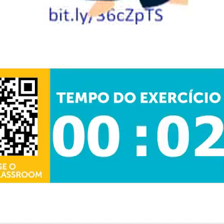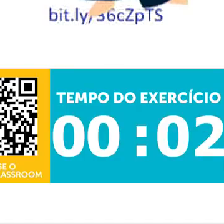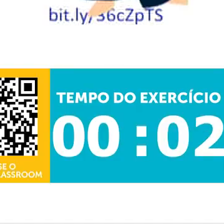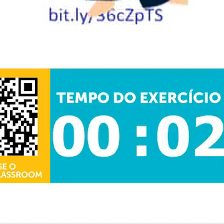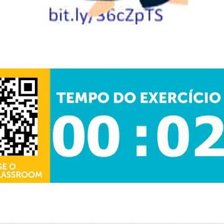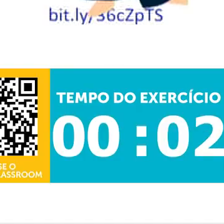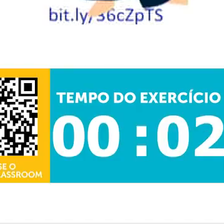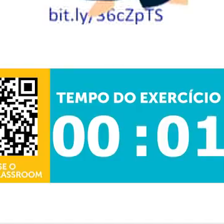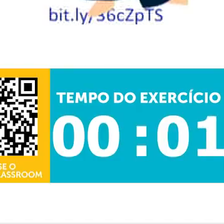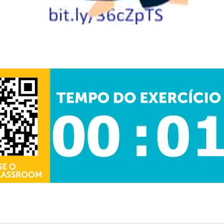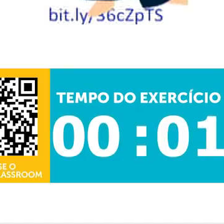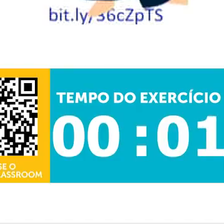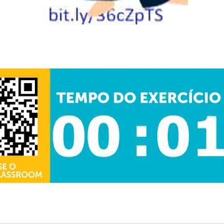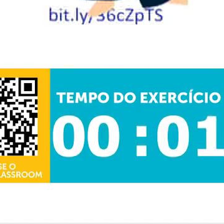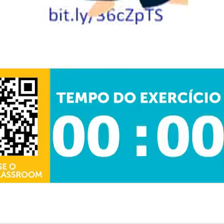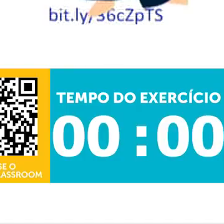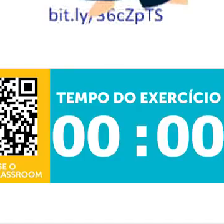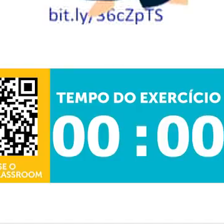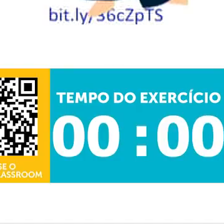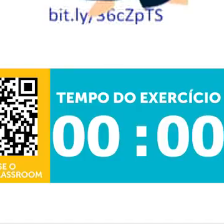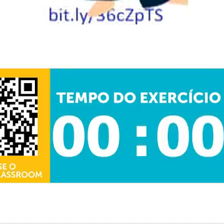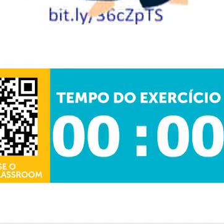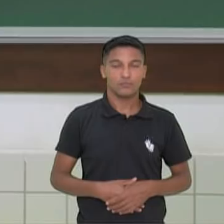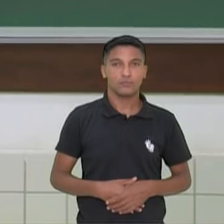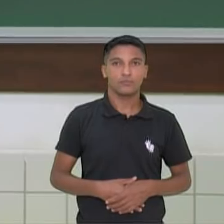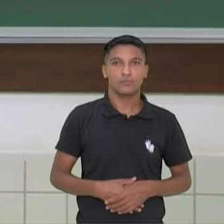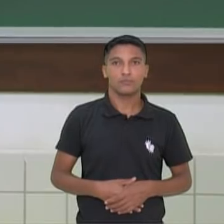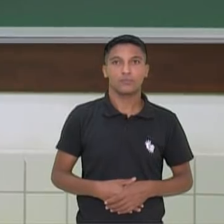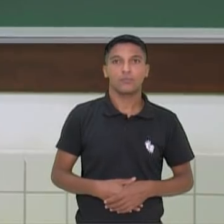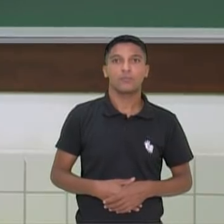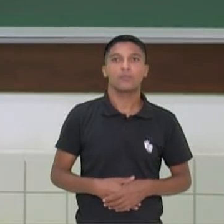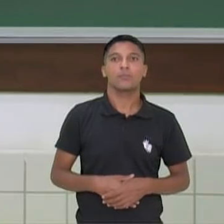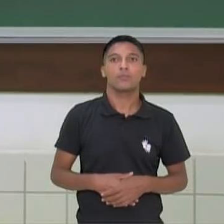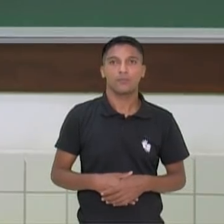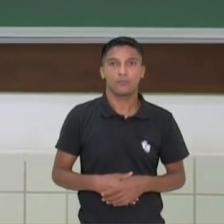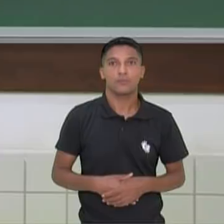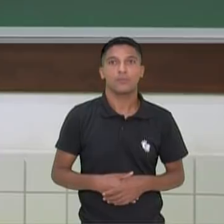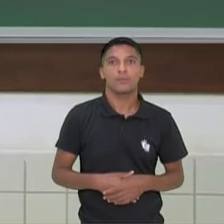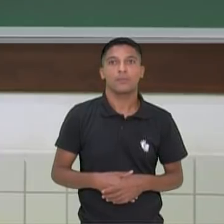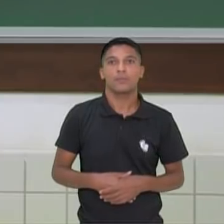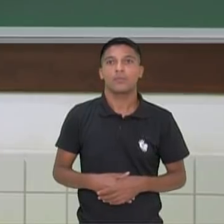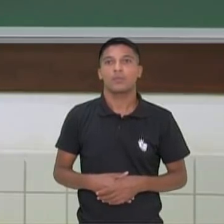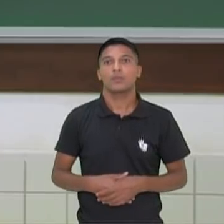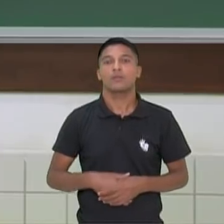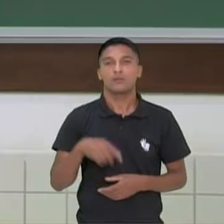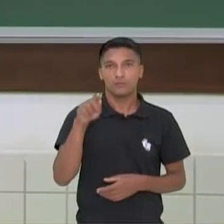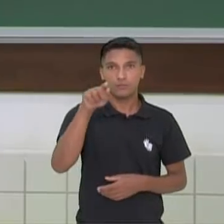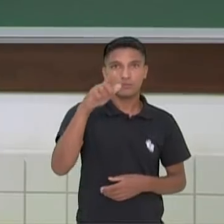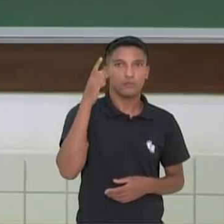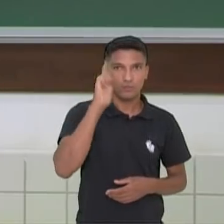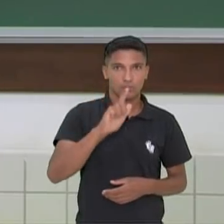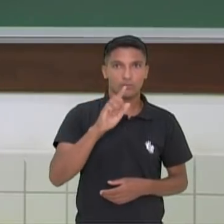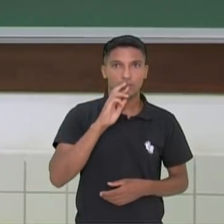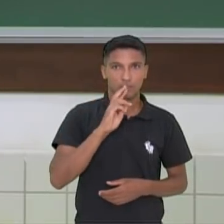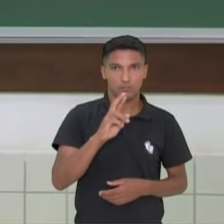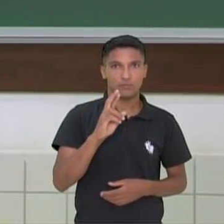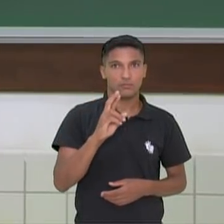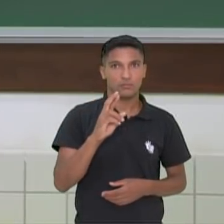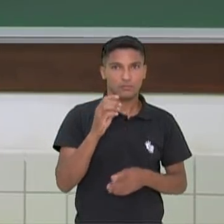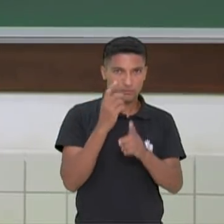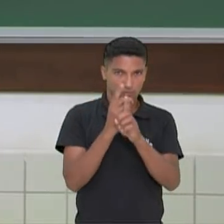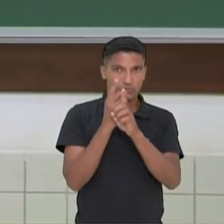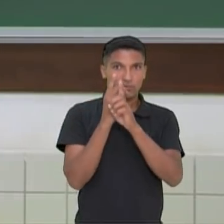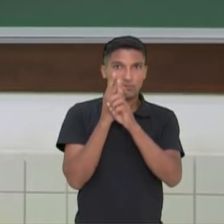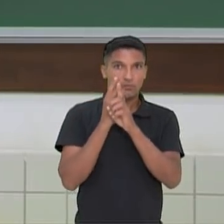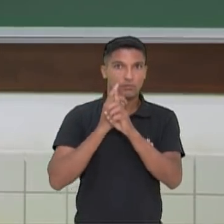Retornamos, pessoal. E você conseguiu resolver? Conseguiu